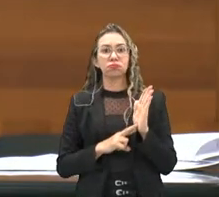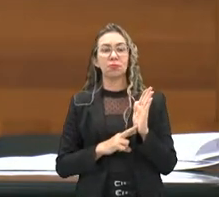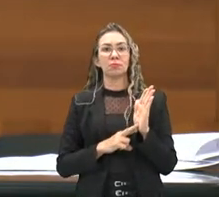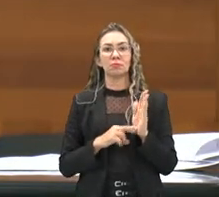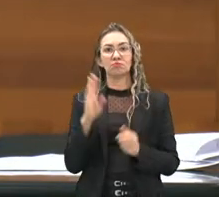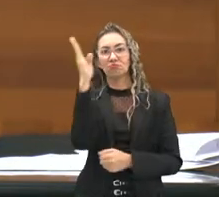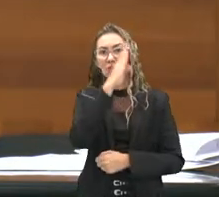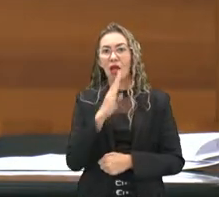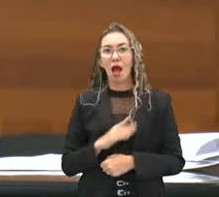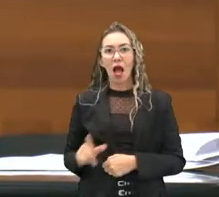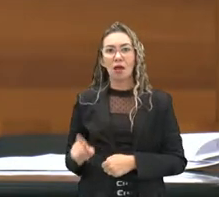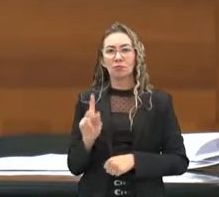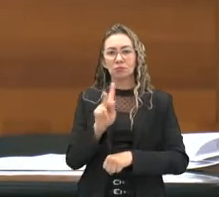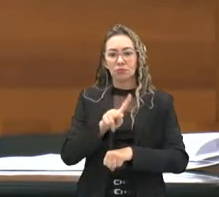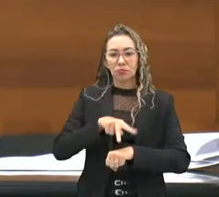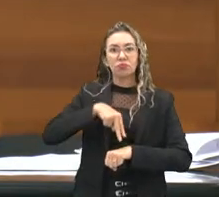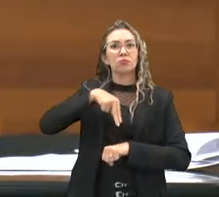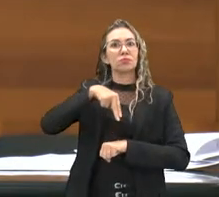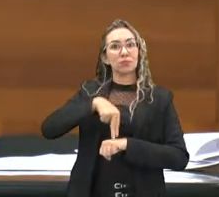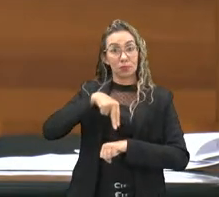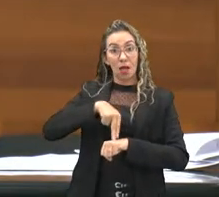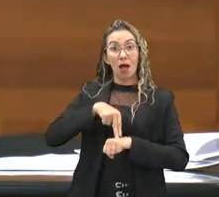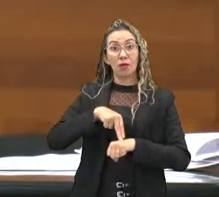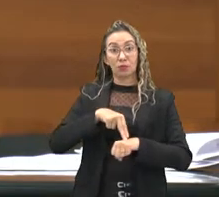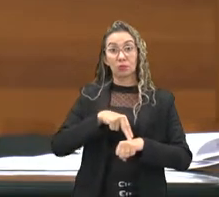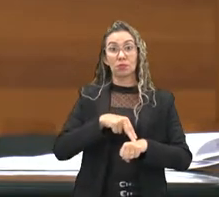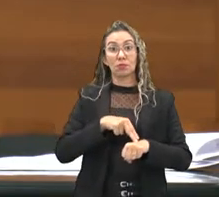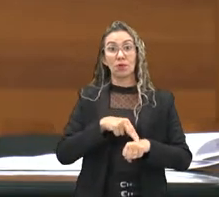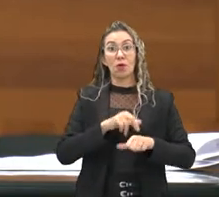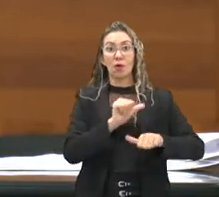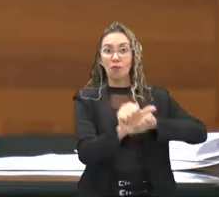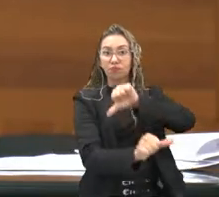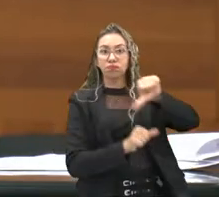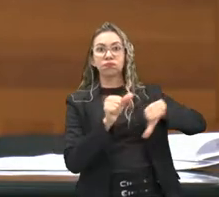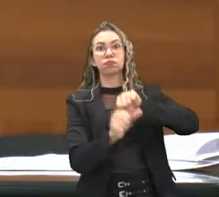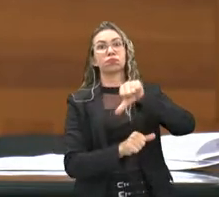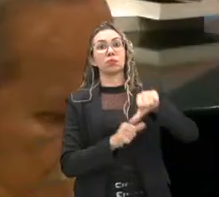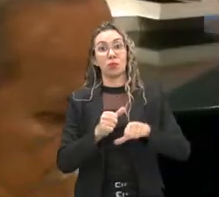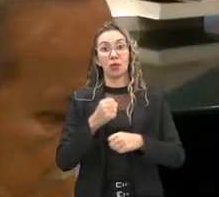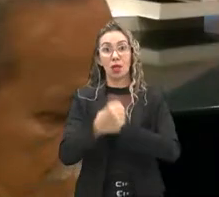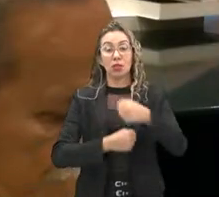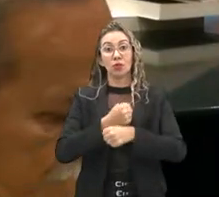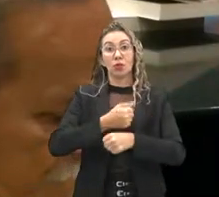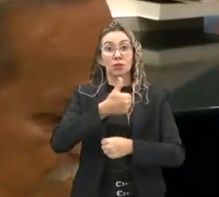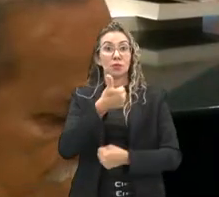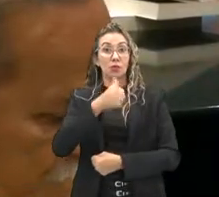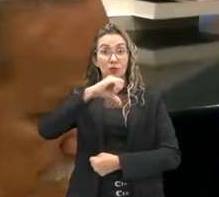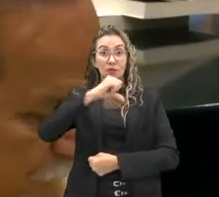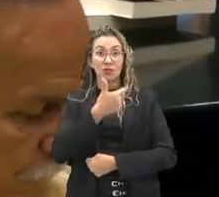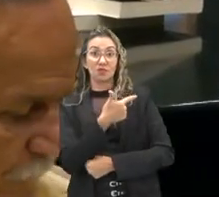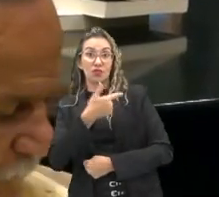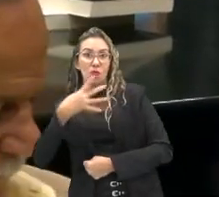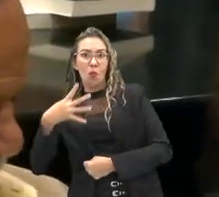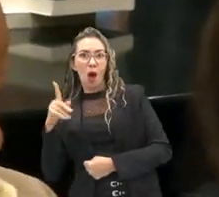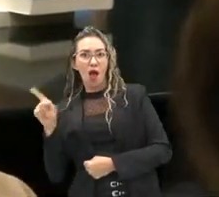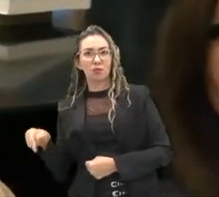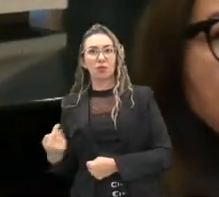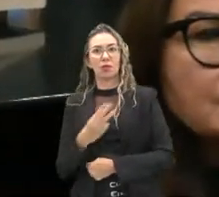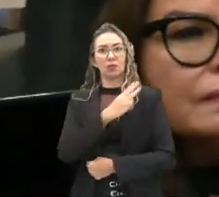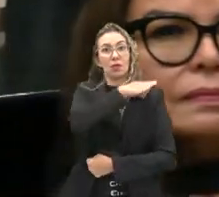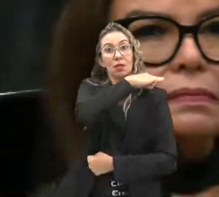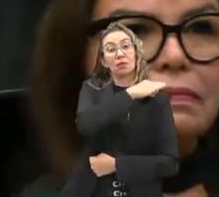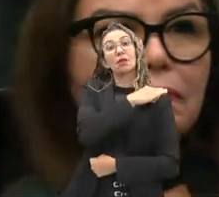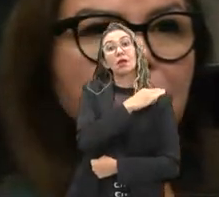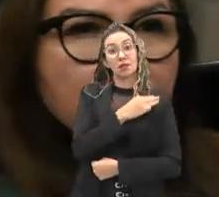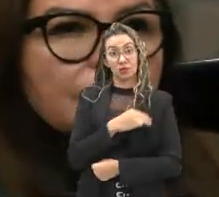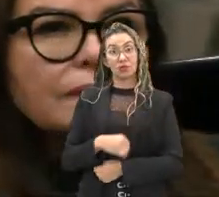movimento revolucionário de 1924, quando servia como tenente no estado de São Paulo.